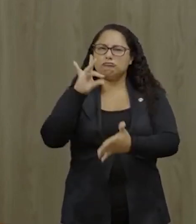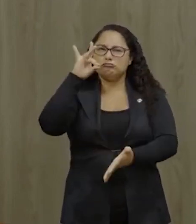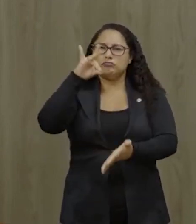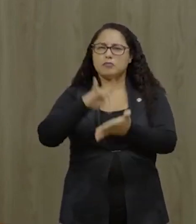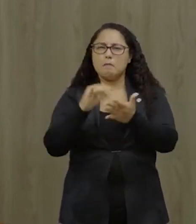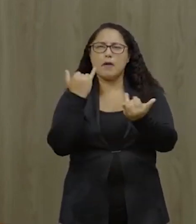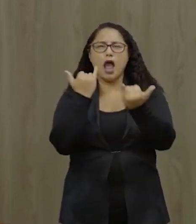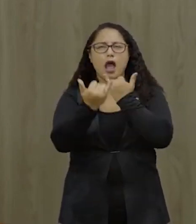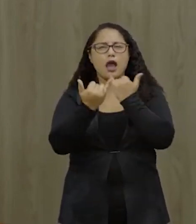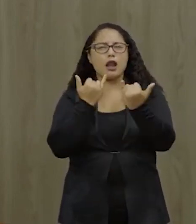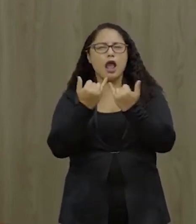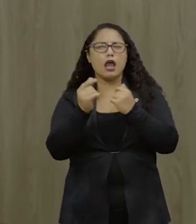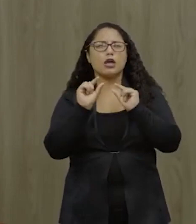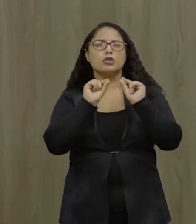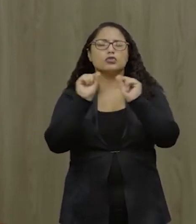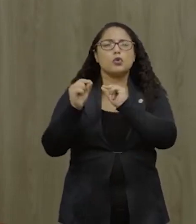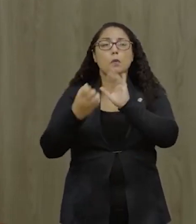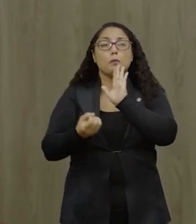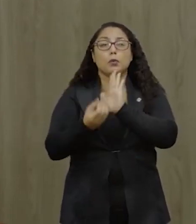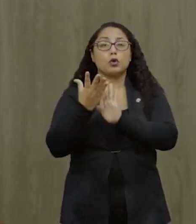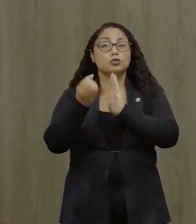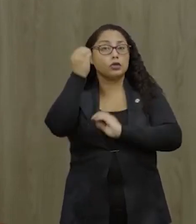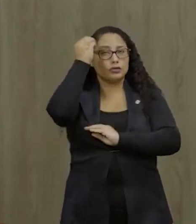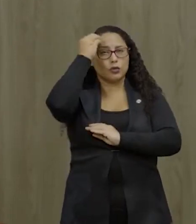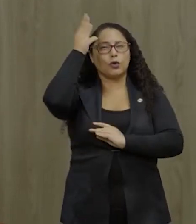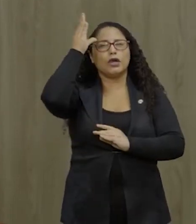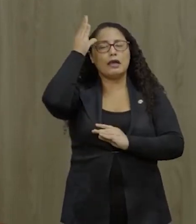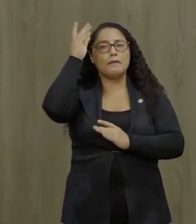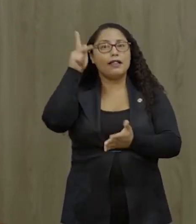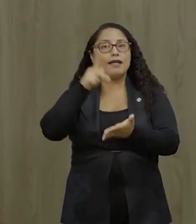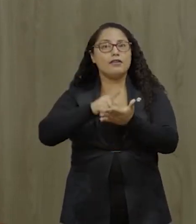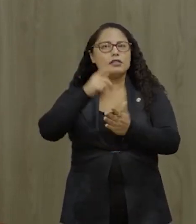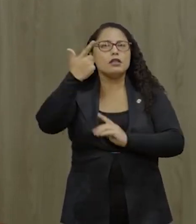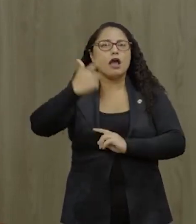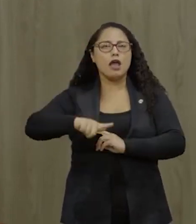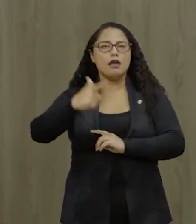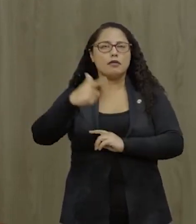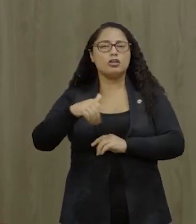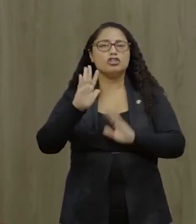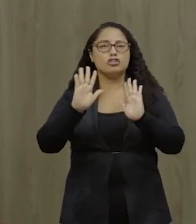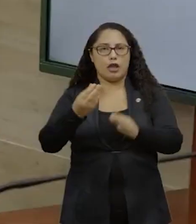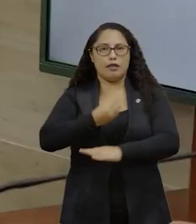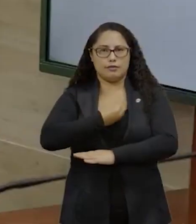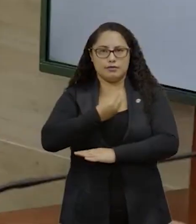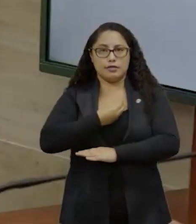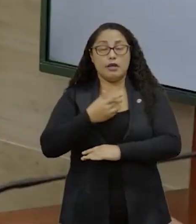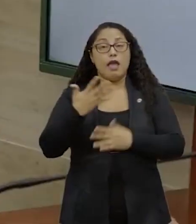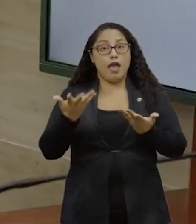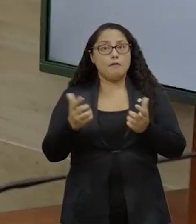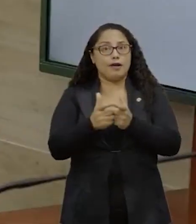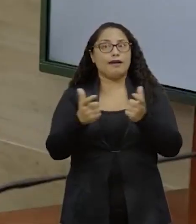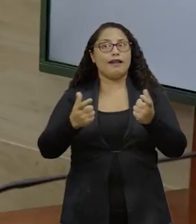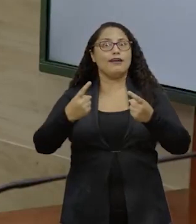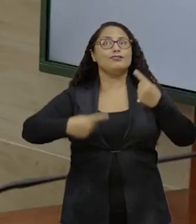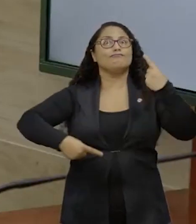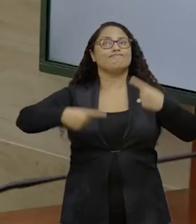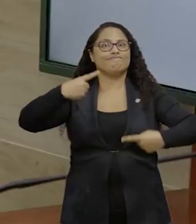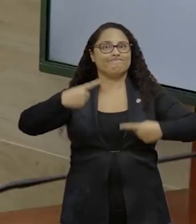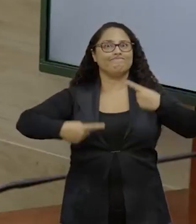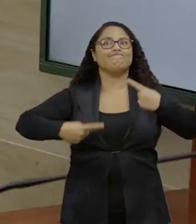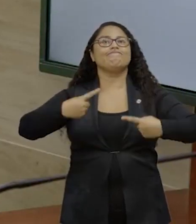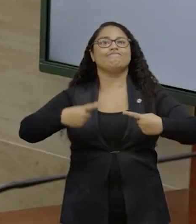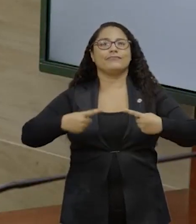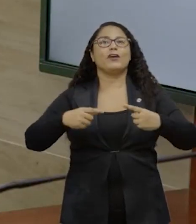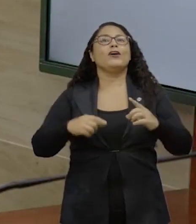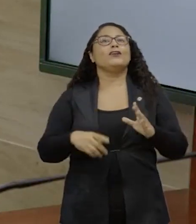realmente parece com produção de conhecimento, mas na verdade Sim. é uma replicação do que já existe. Essa é uma das grandes polêmicas do